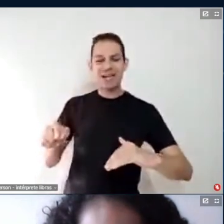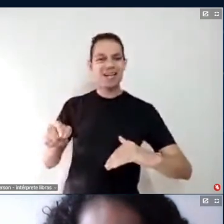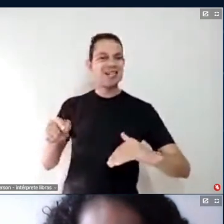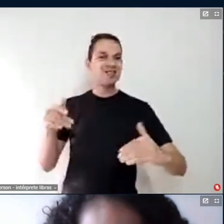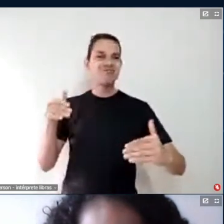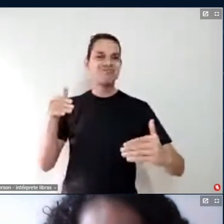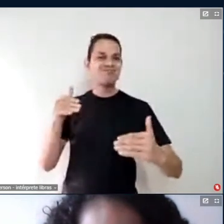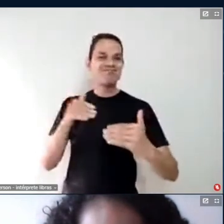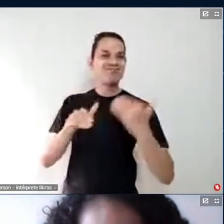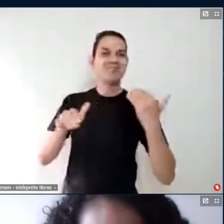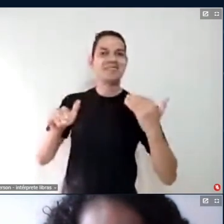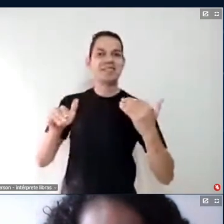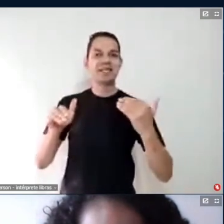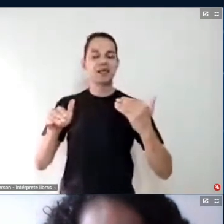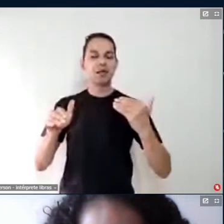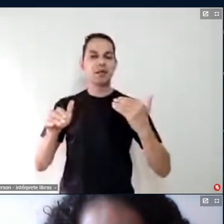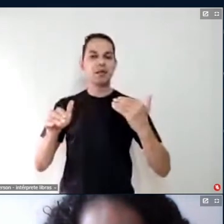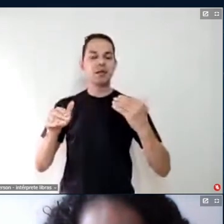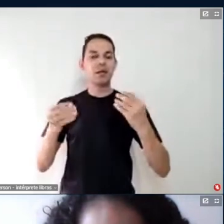essa...